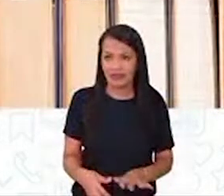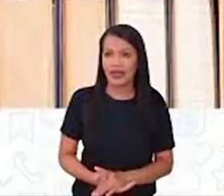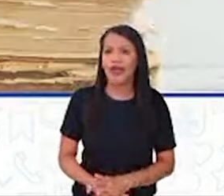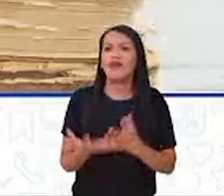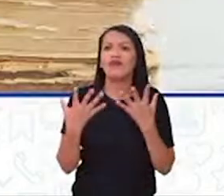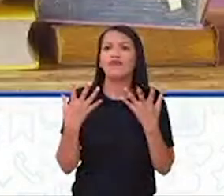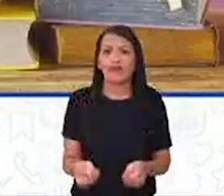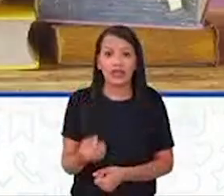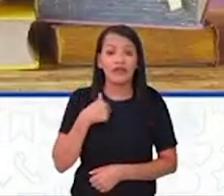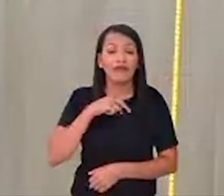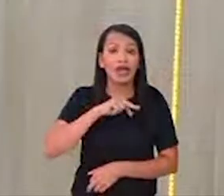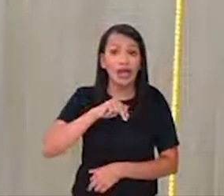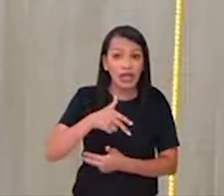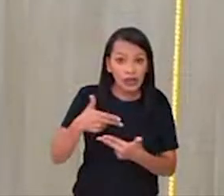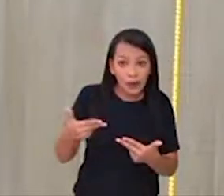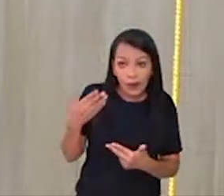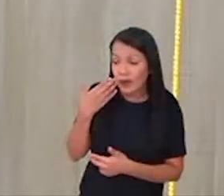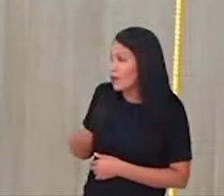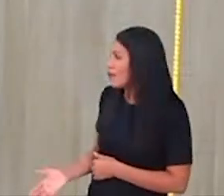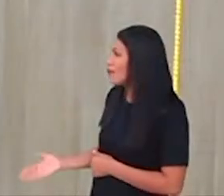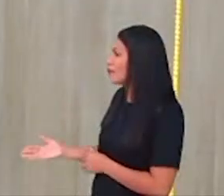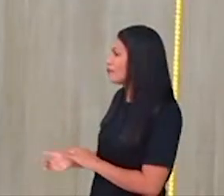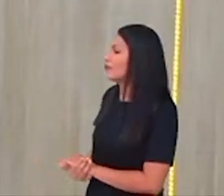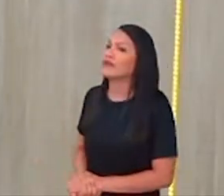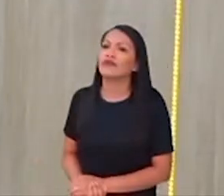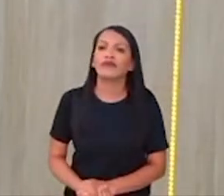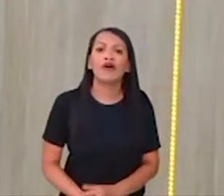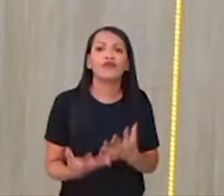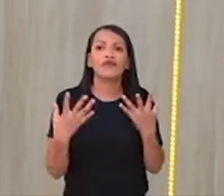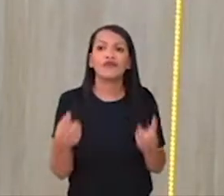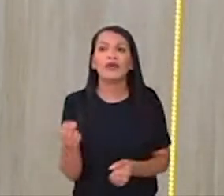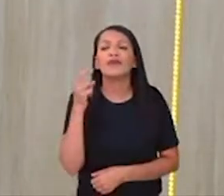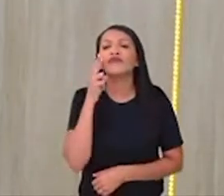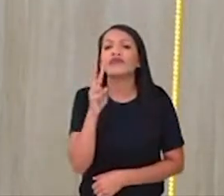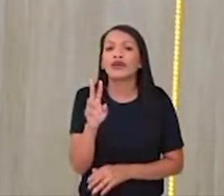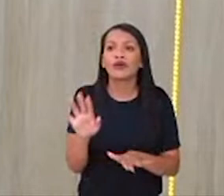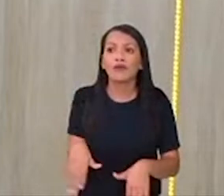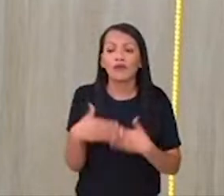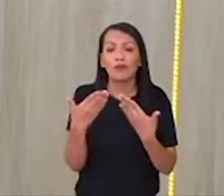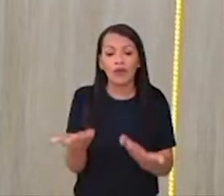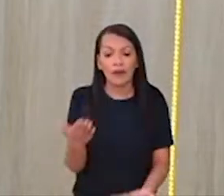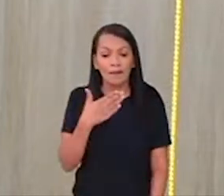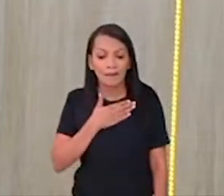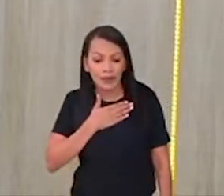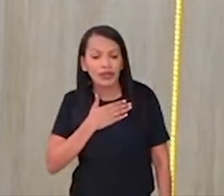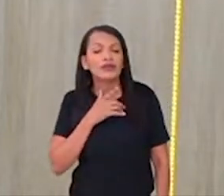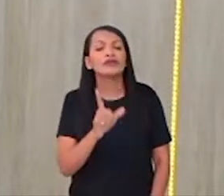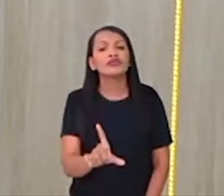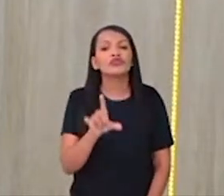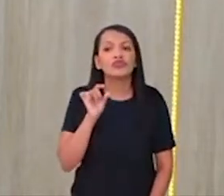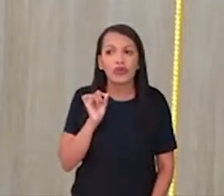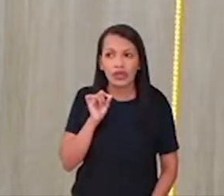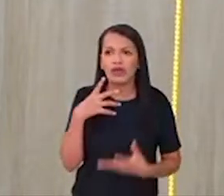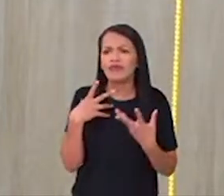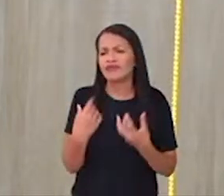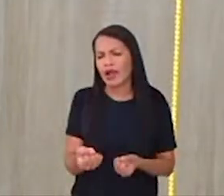vai, vejam quantas coisas a gente ainda vê, viu? A gente vai ver quais foram as minhas escolhas das orações. E a